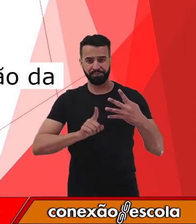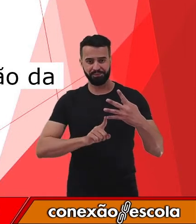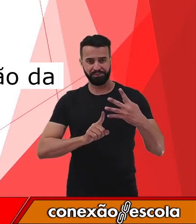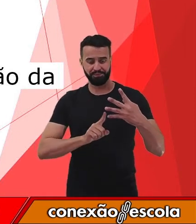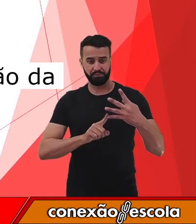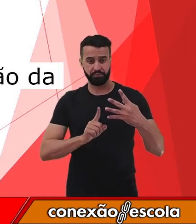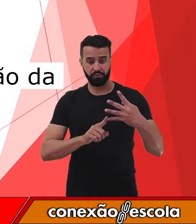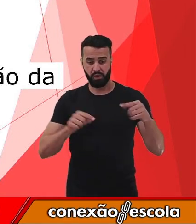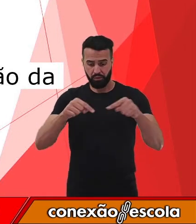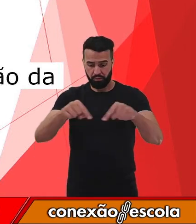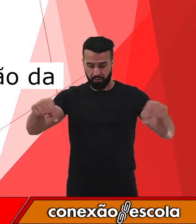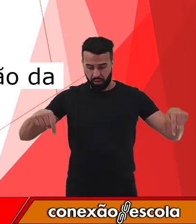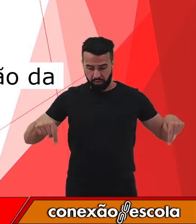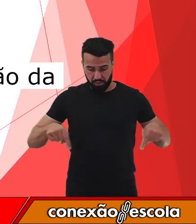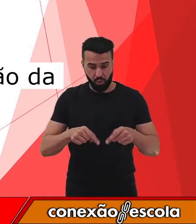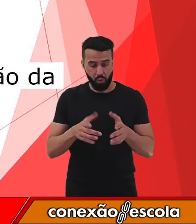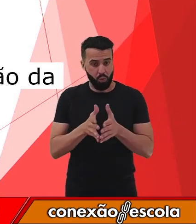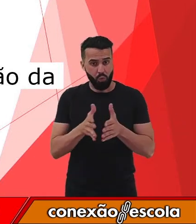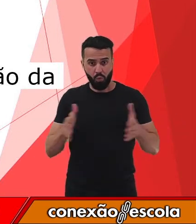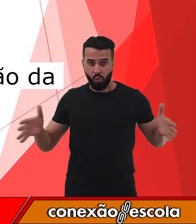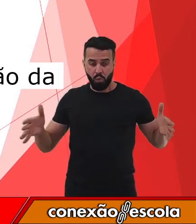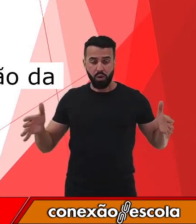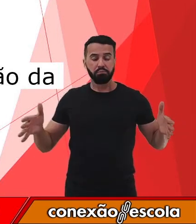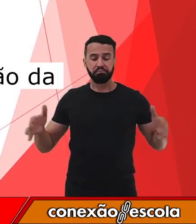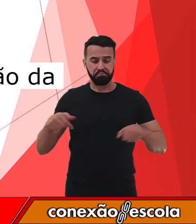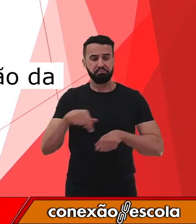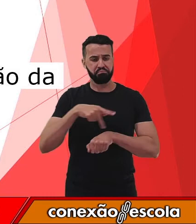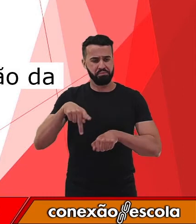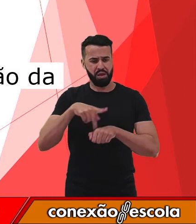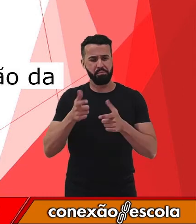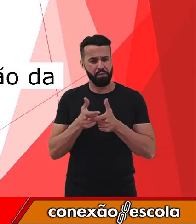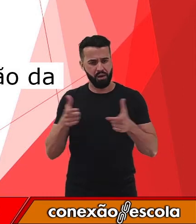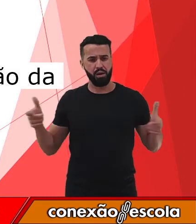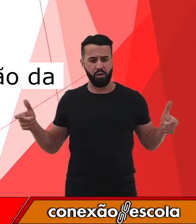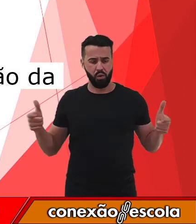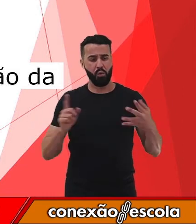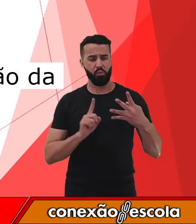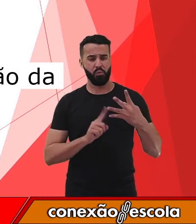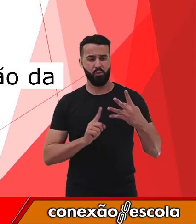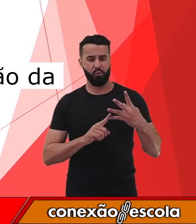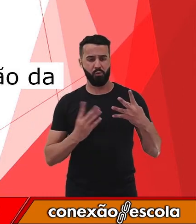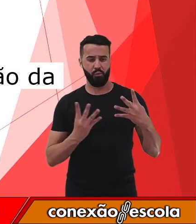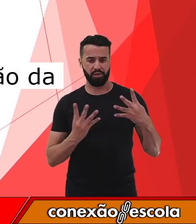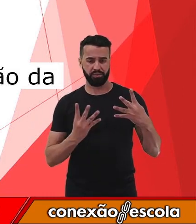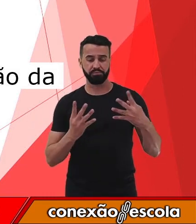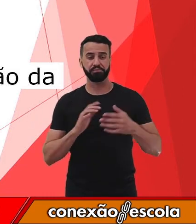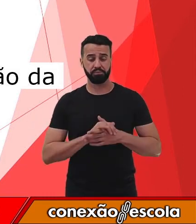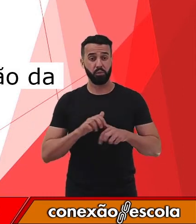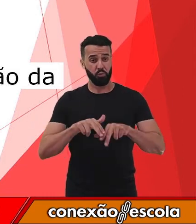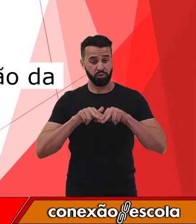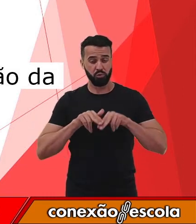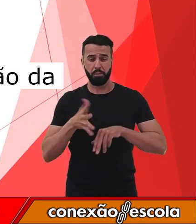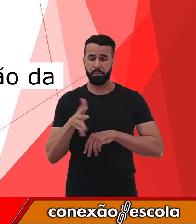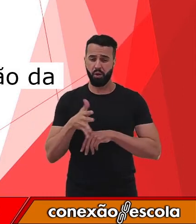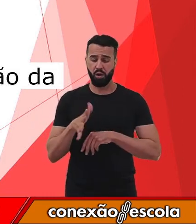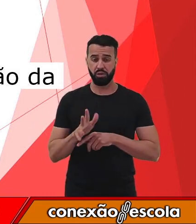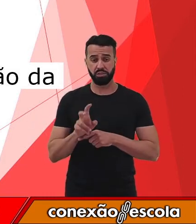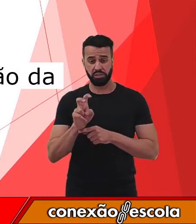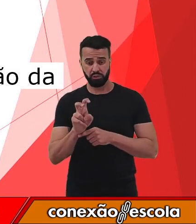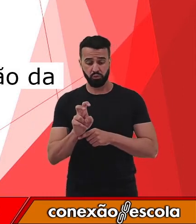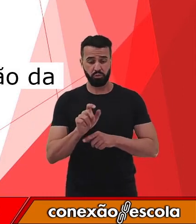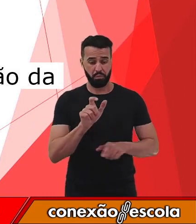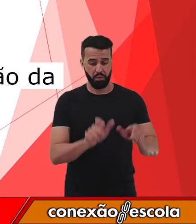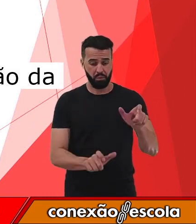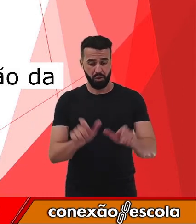extensão territorial do país e a menor população relativa, apenas algo em torno de 5